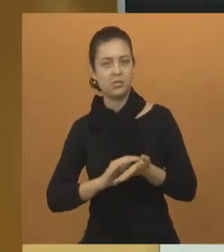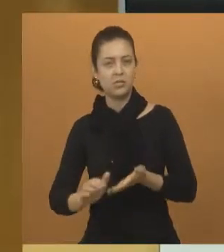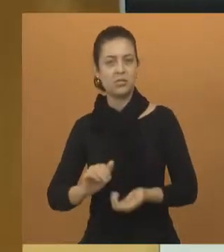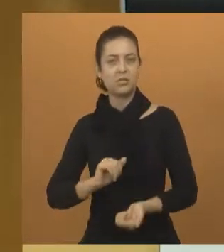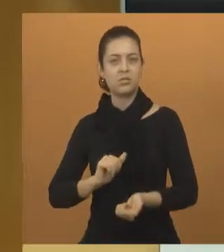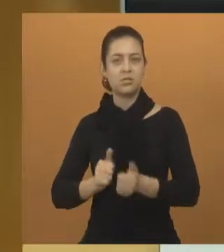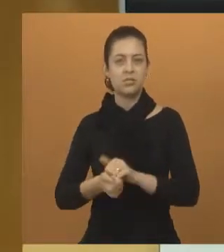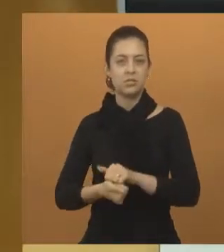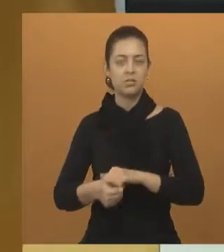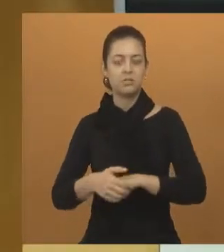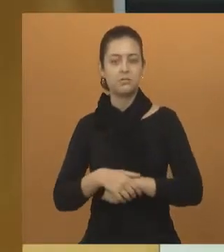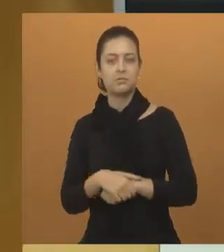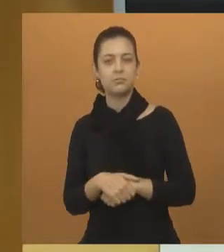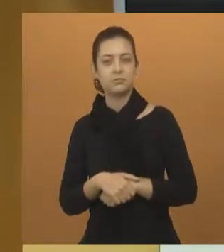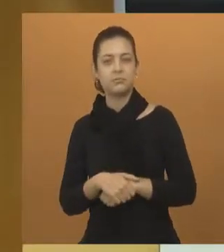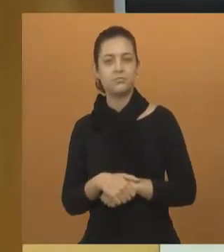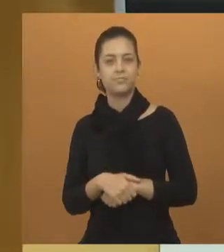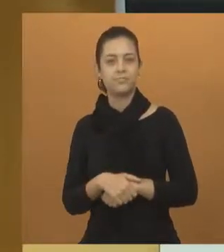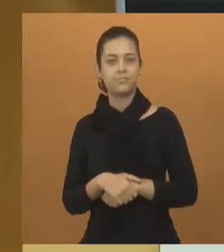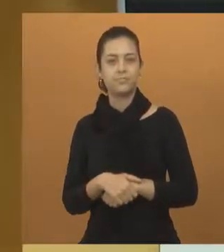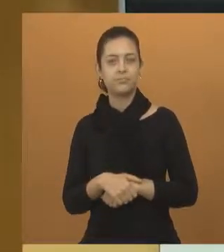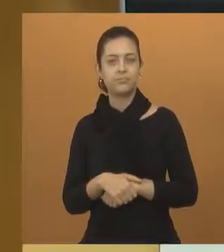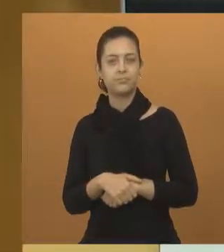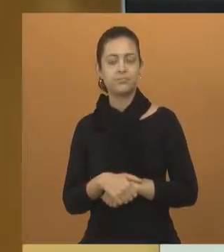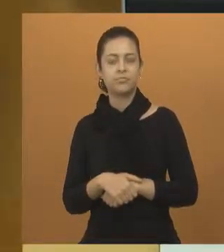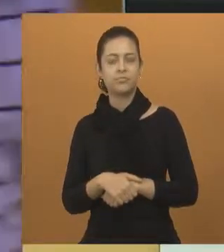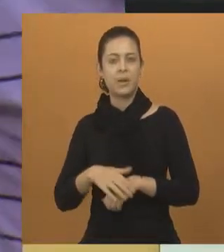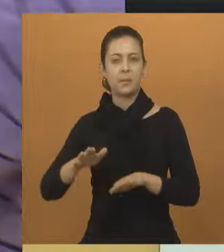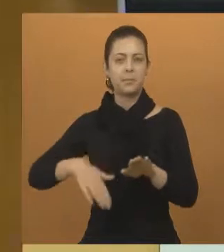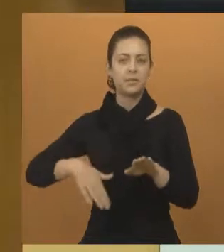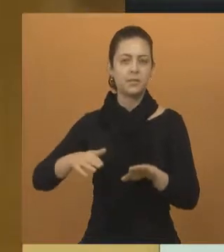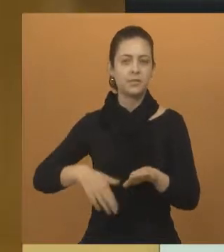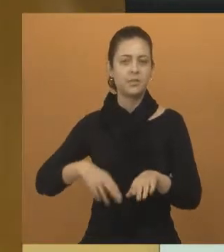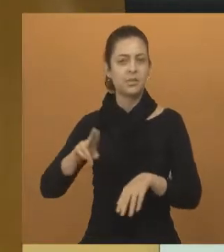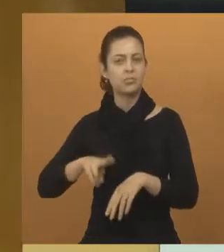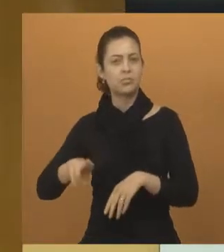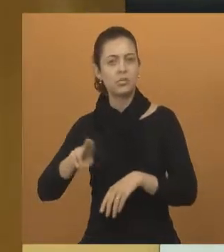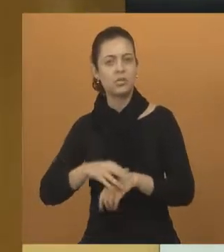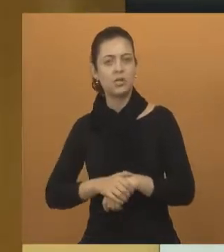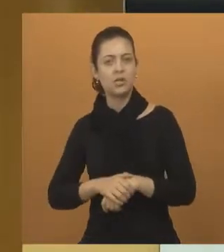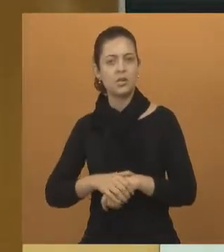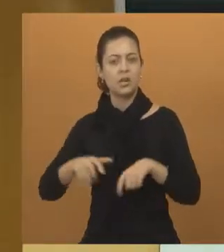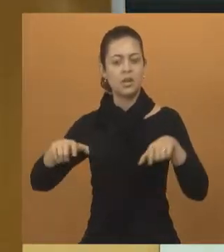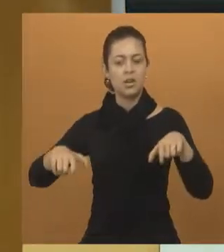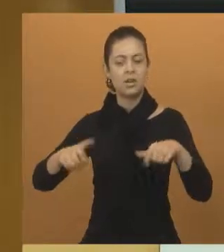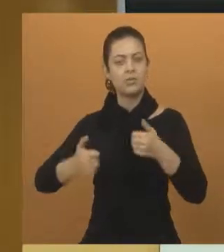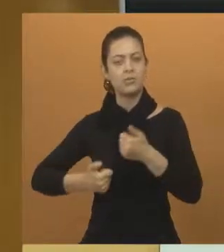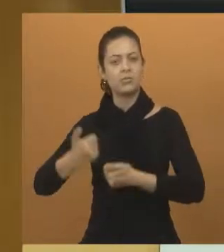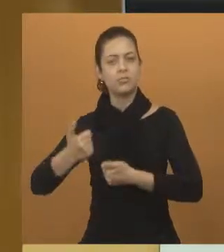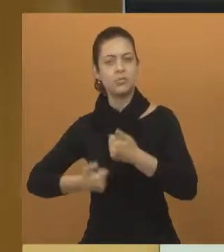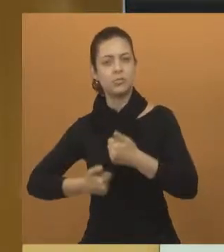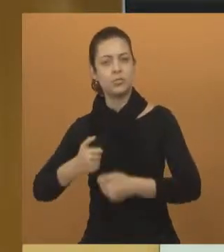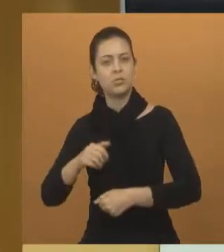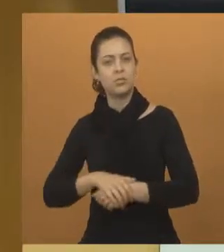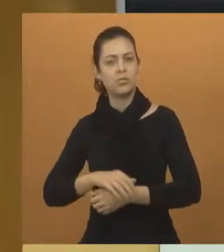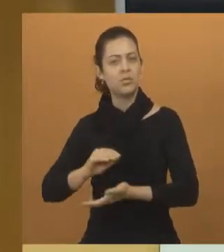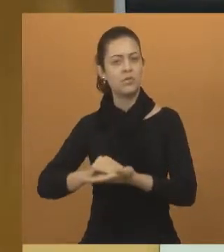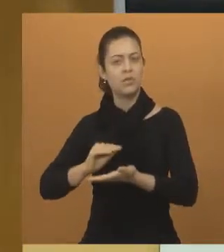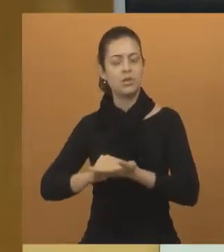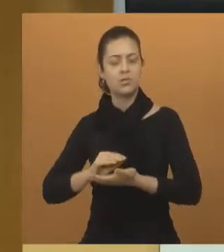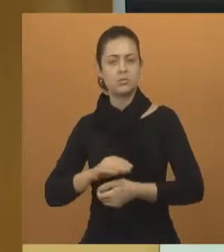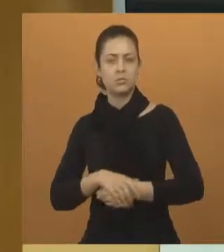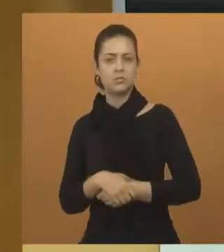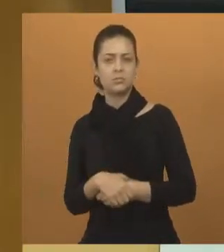Esporte. Serão coordenados usar piscinas, os campos de futebol que nós estamos em falta